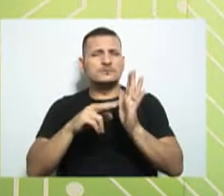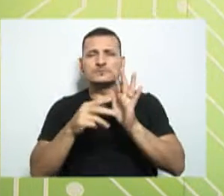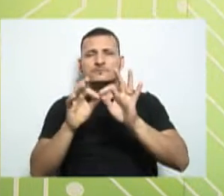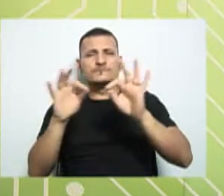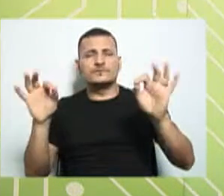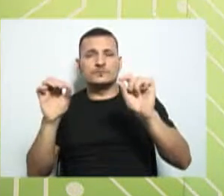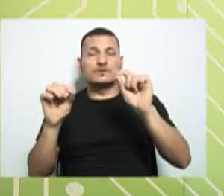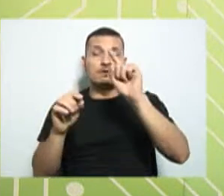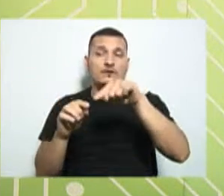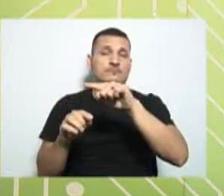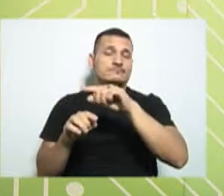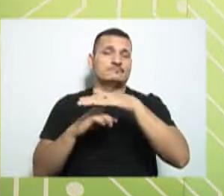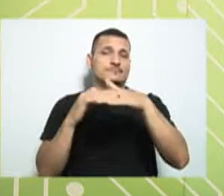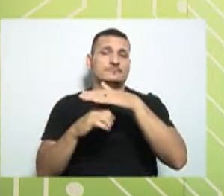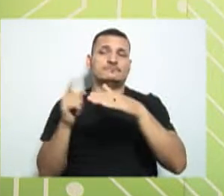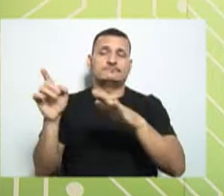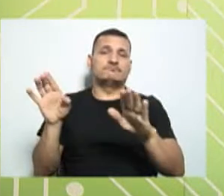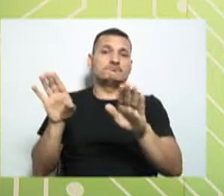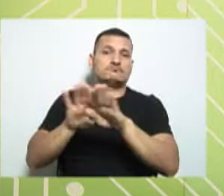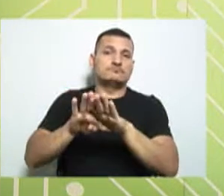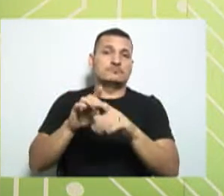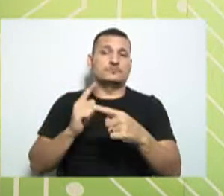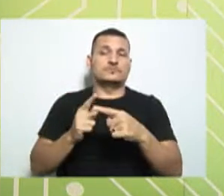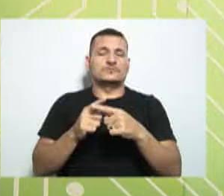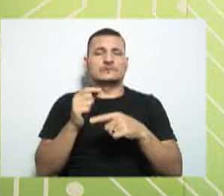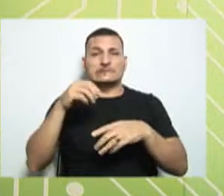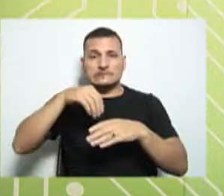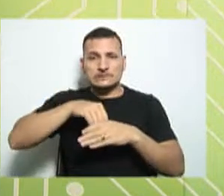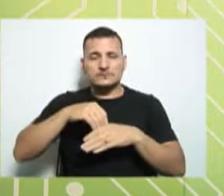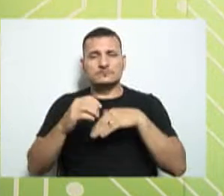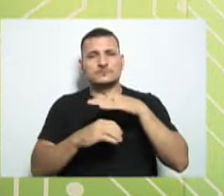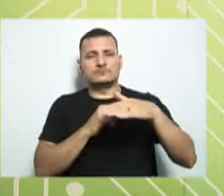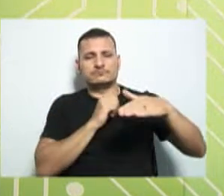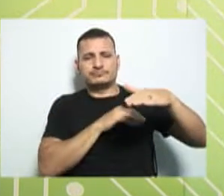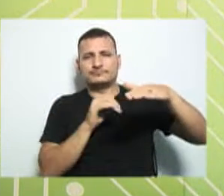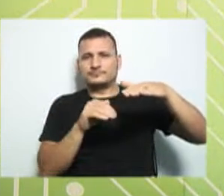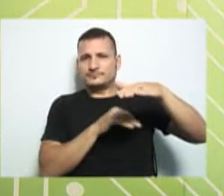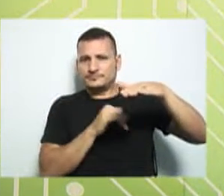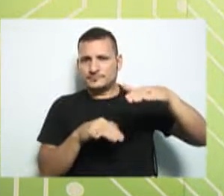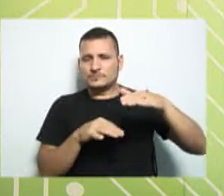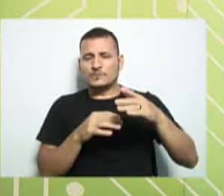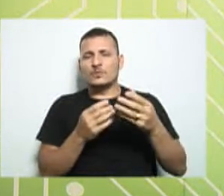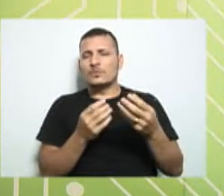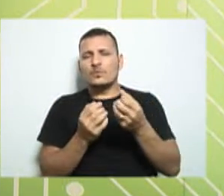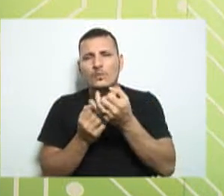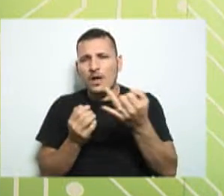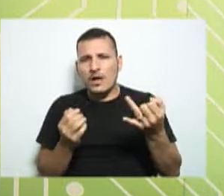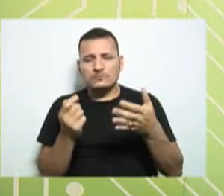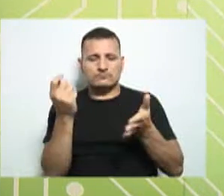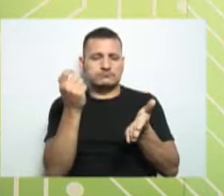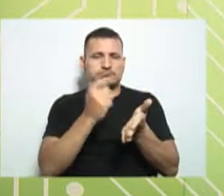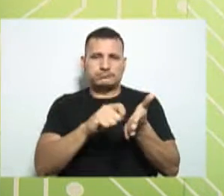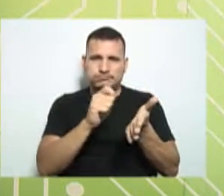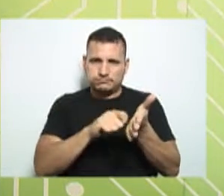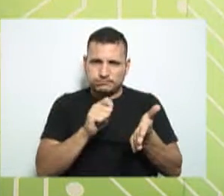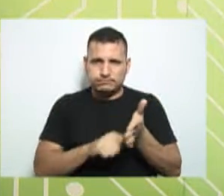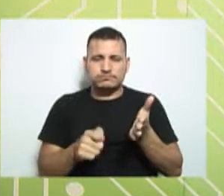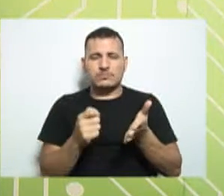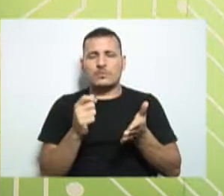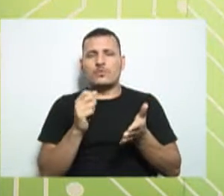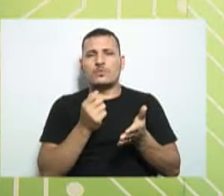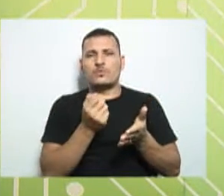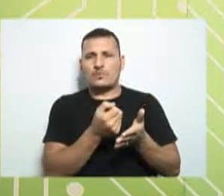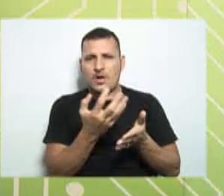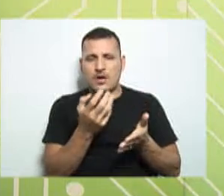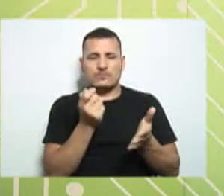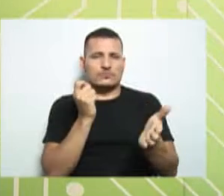um levantamento dos seus estoques. Eles estão fazendo um levantamento para saber quanto eles têm de estoque, quanto eles precisam comprar, e para isso eles